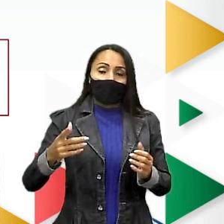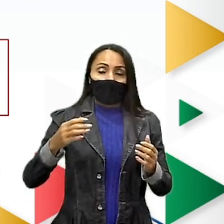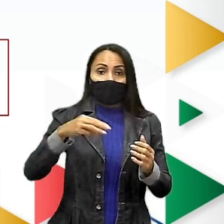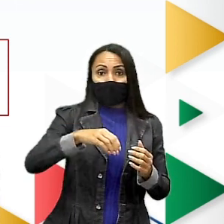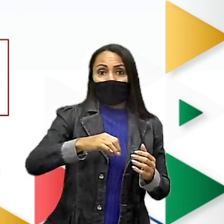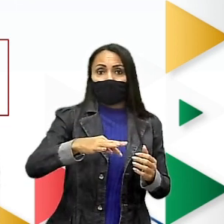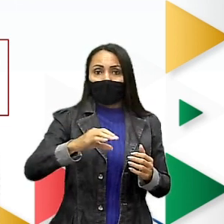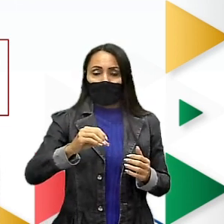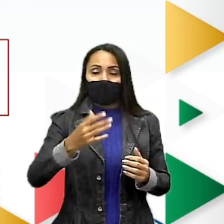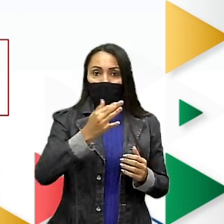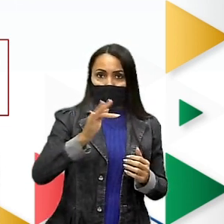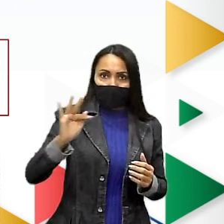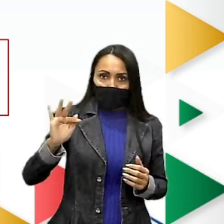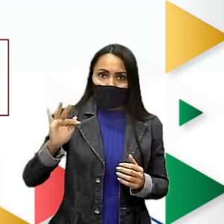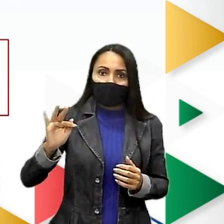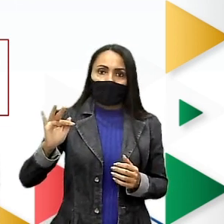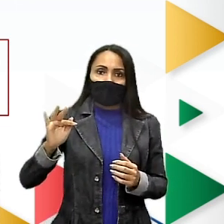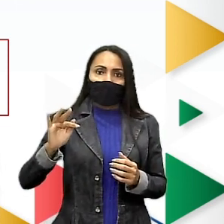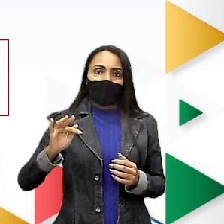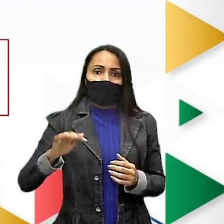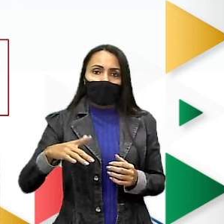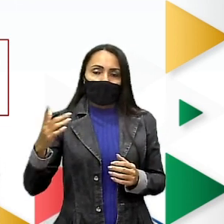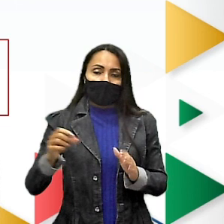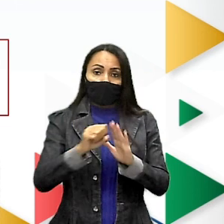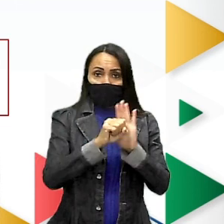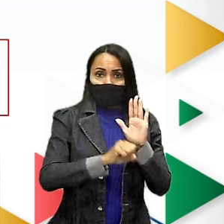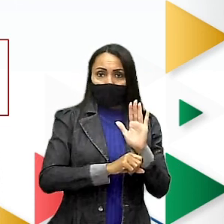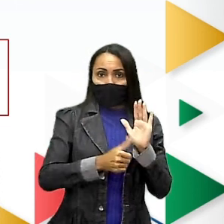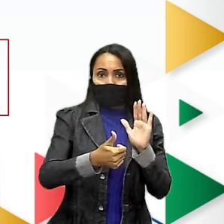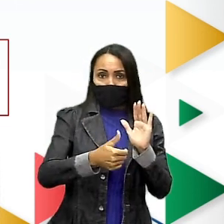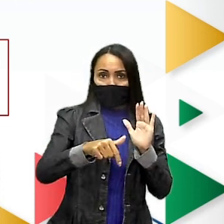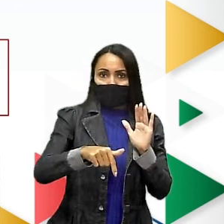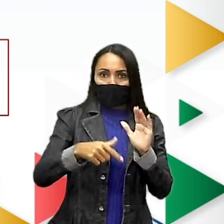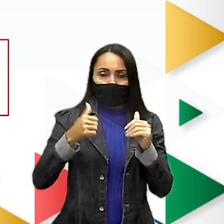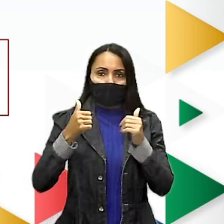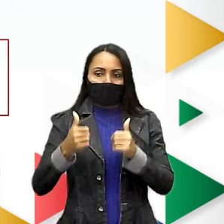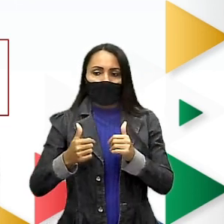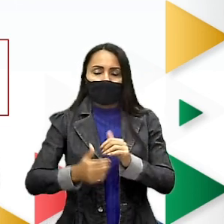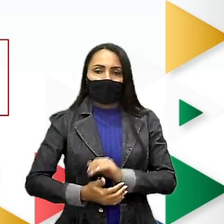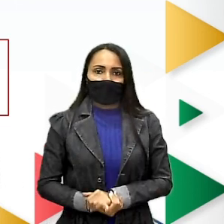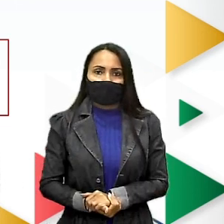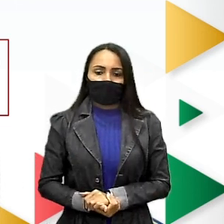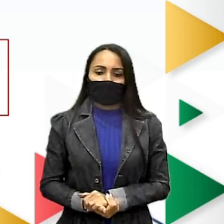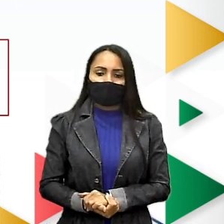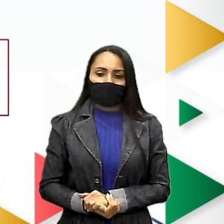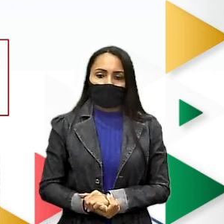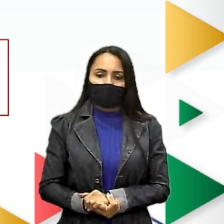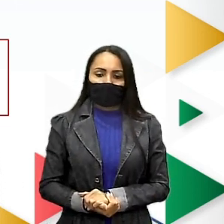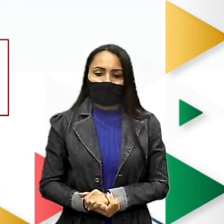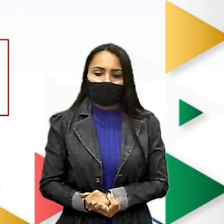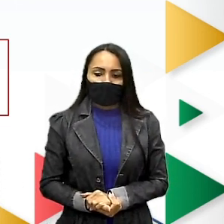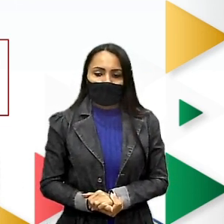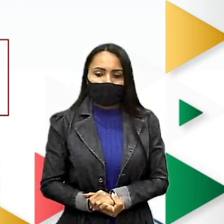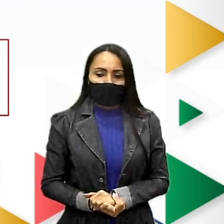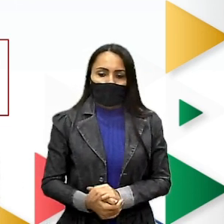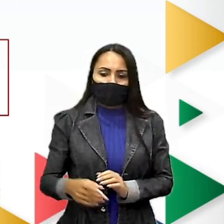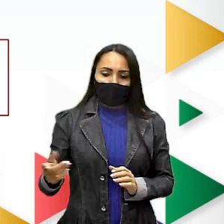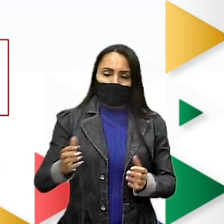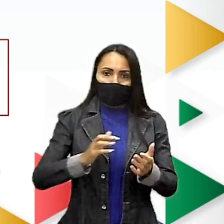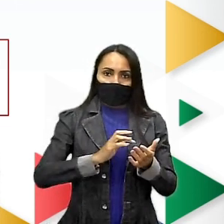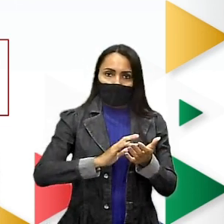francês já desde o século 17, tá bom? Vamos lá então. Contabilizando aí,